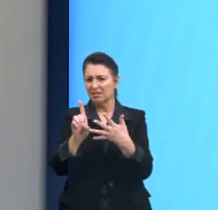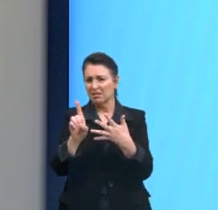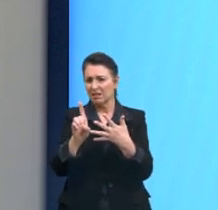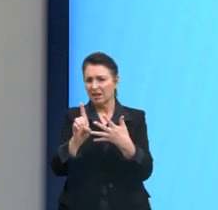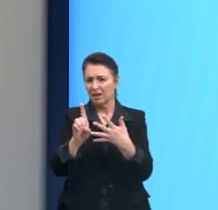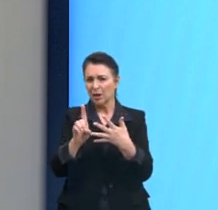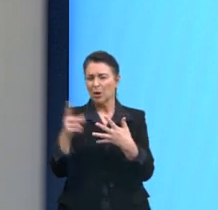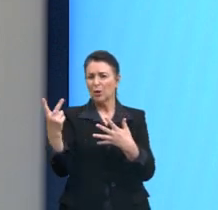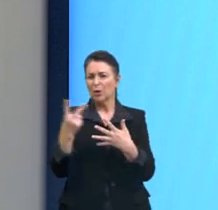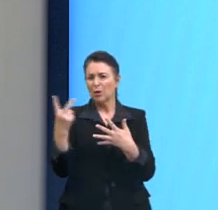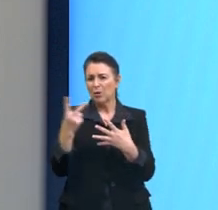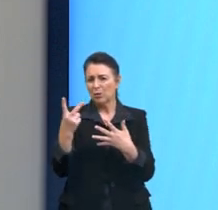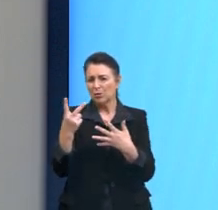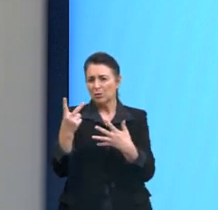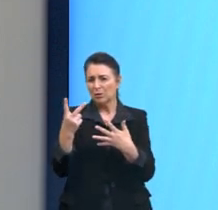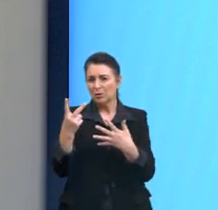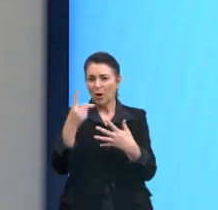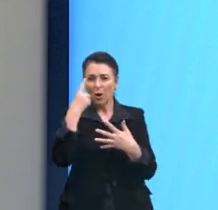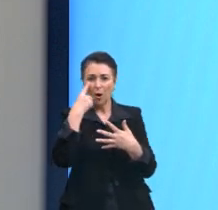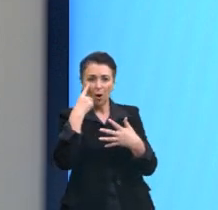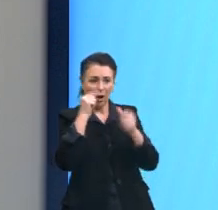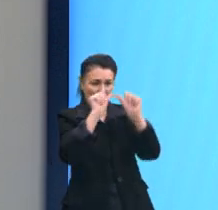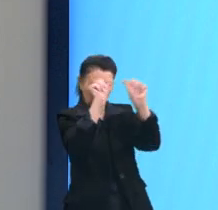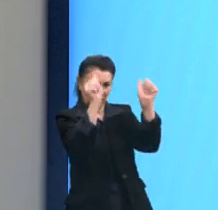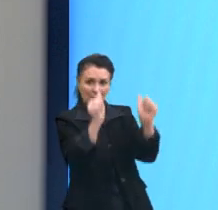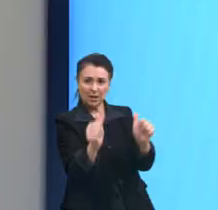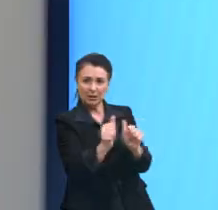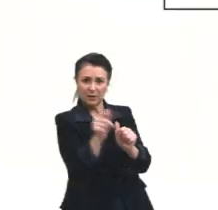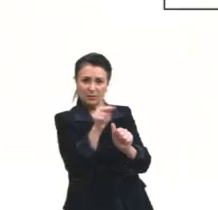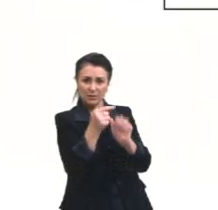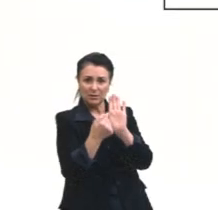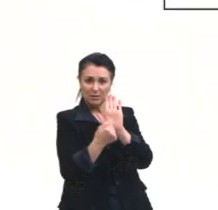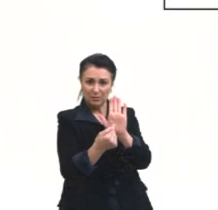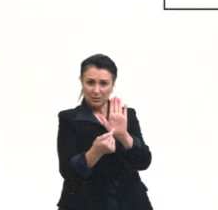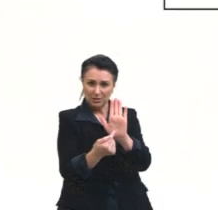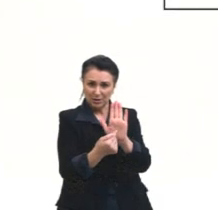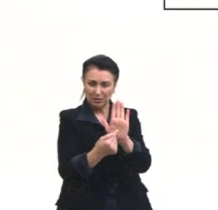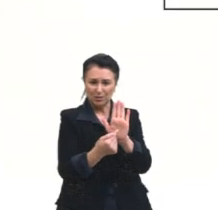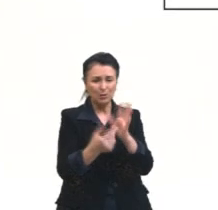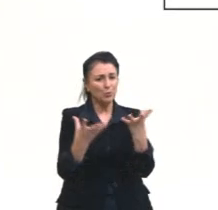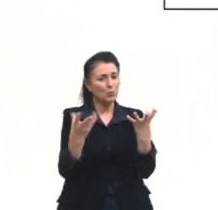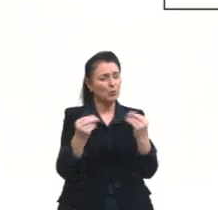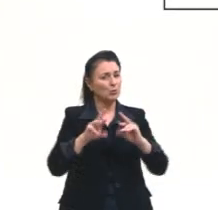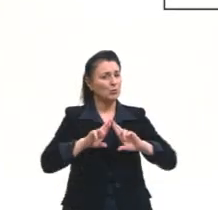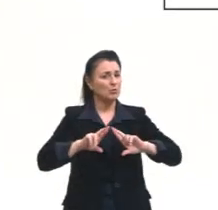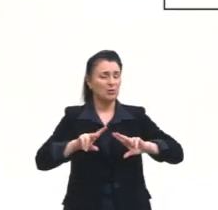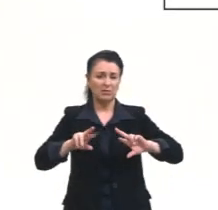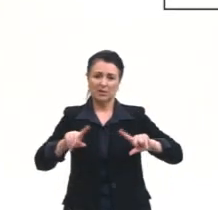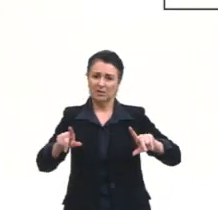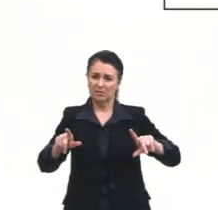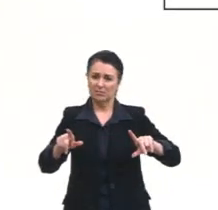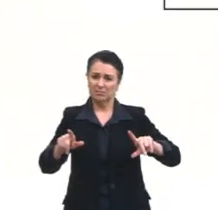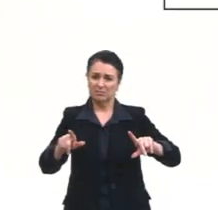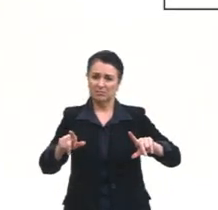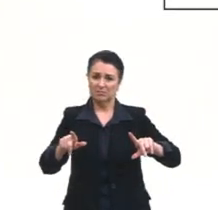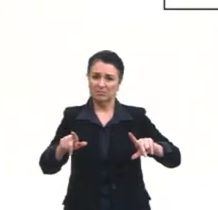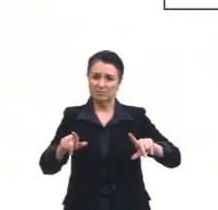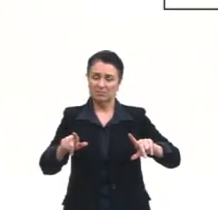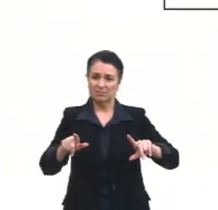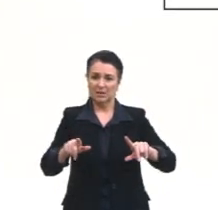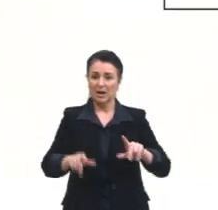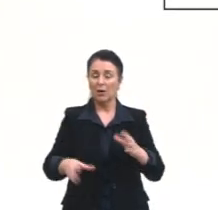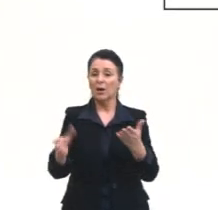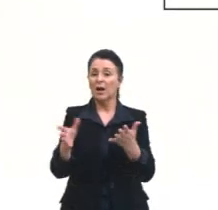gorilas em um táxi o específico e tático é muito específico e eles são muito diferentes então não tem como